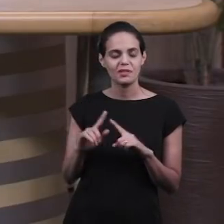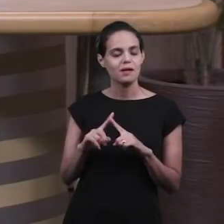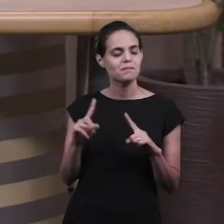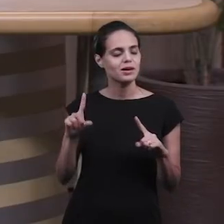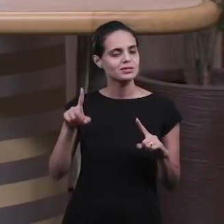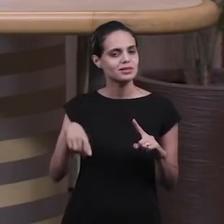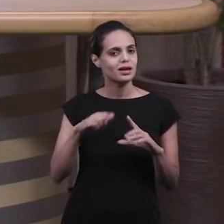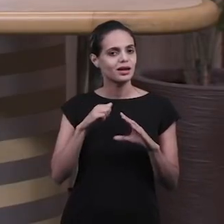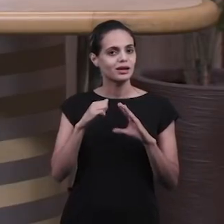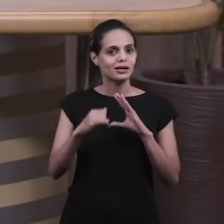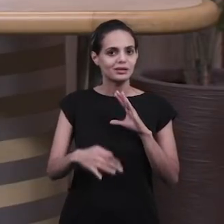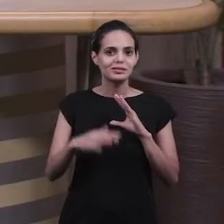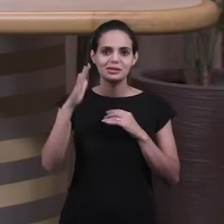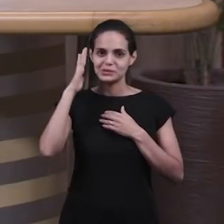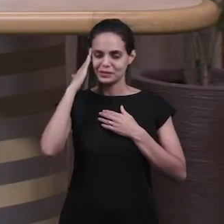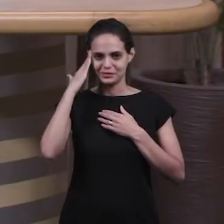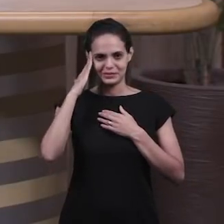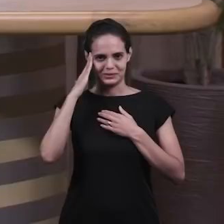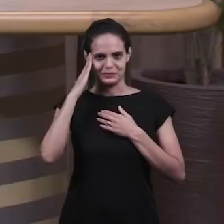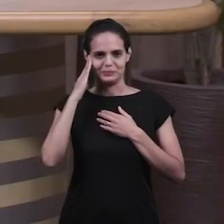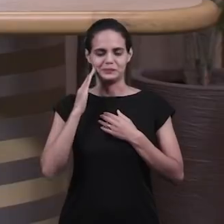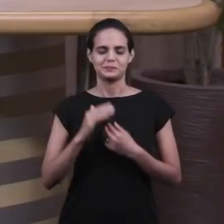características, entendeu?